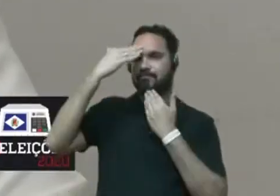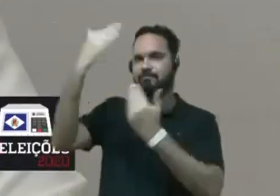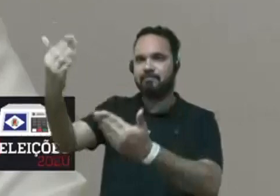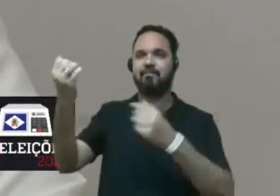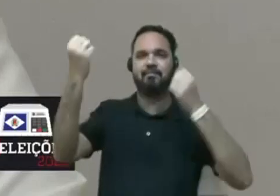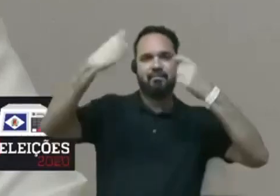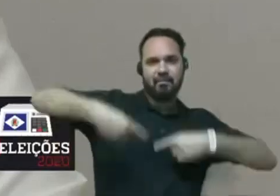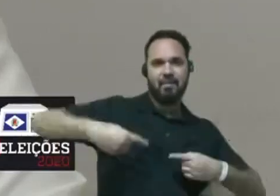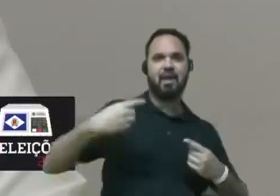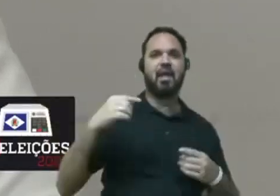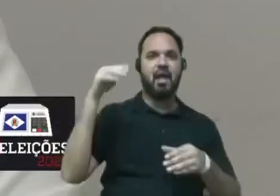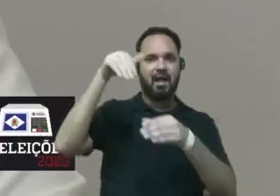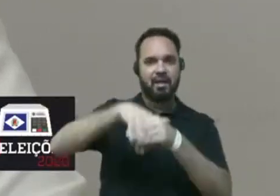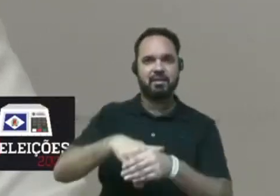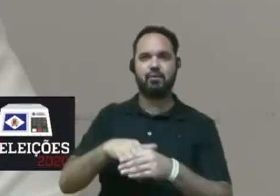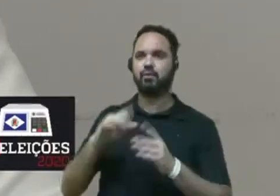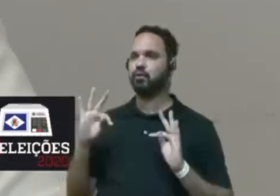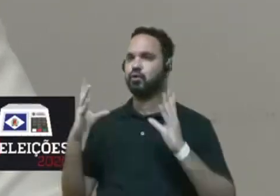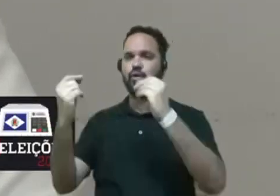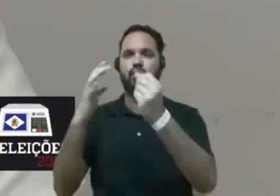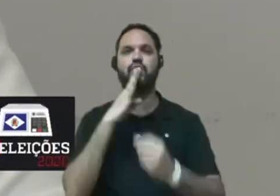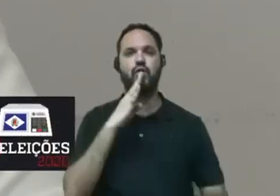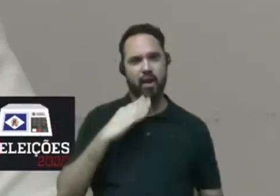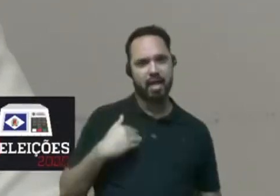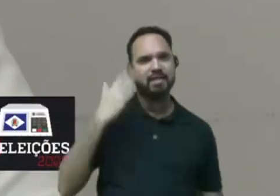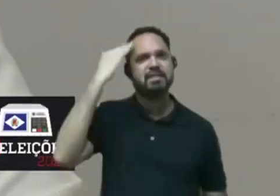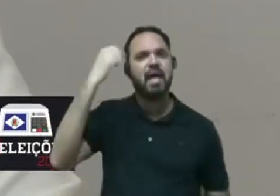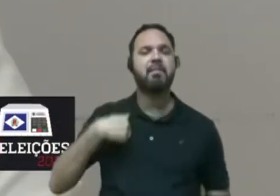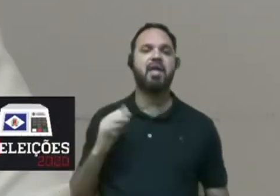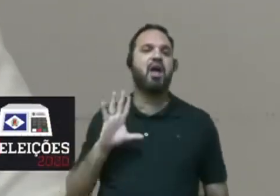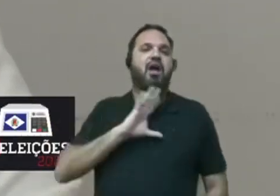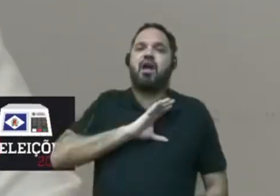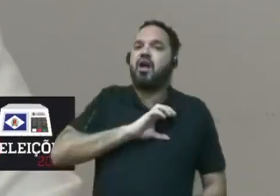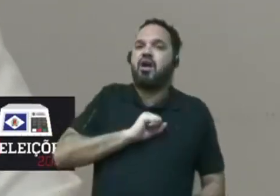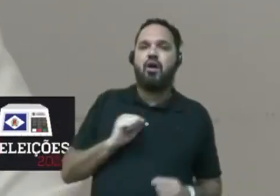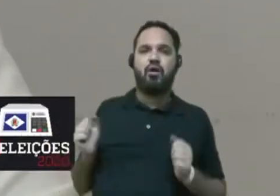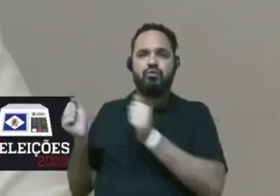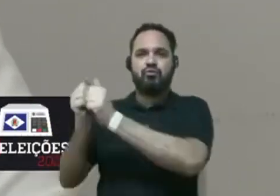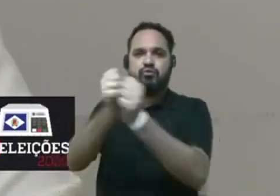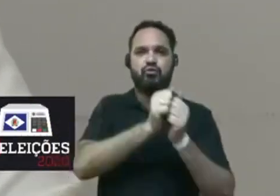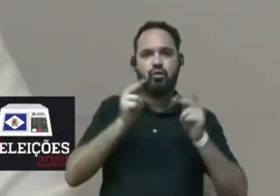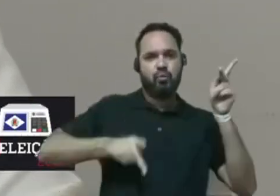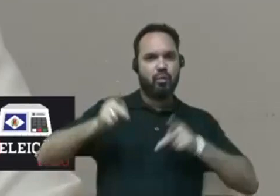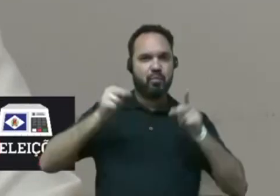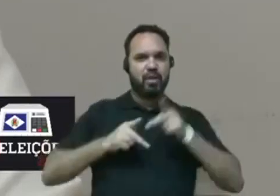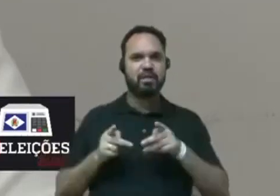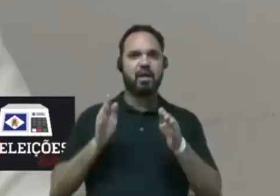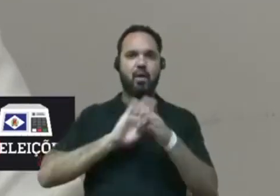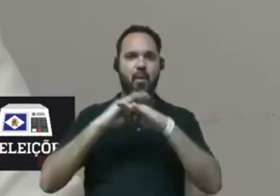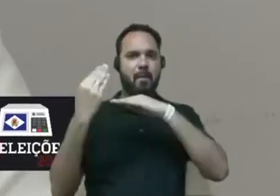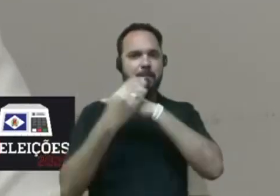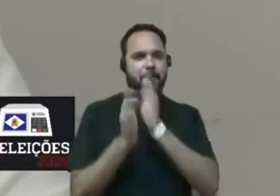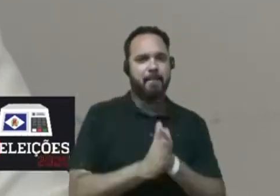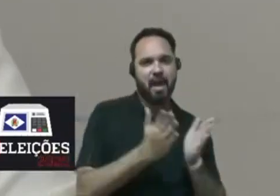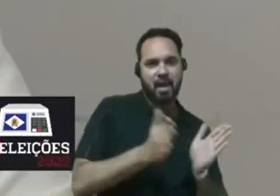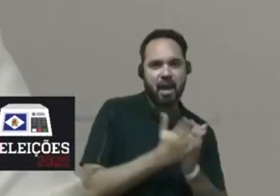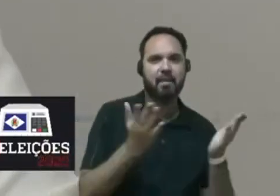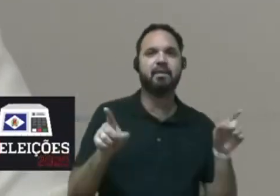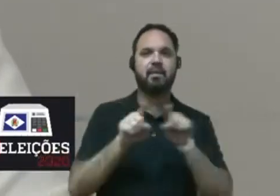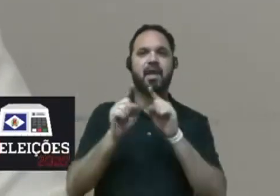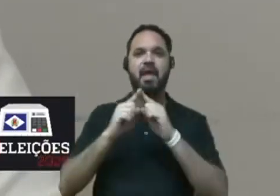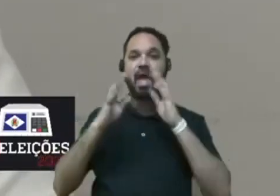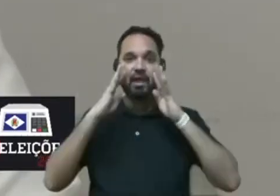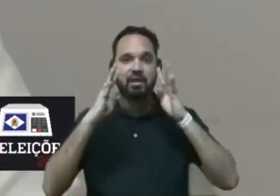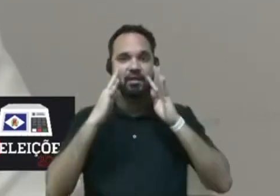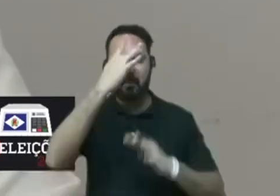por disputar essa eleição todos que me conhecem sabe quanto eu gosto de estar ao lado da população em lugares Humildes ouvir as pessoas